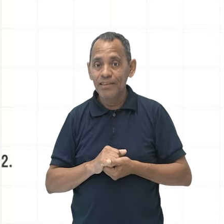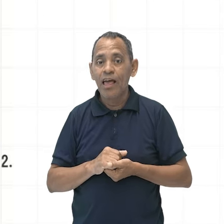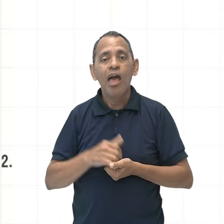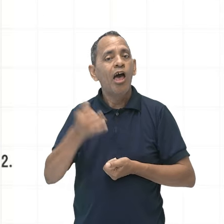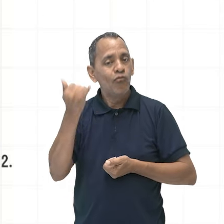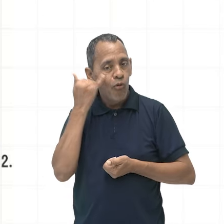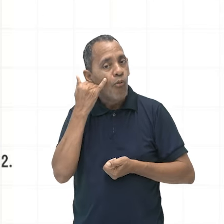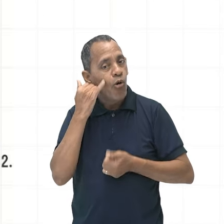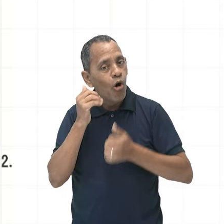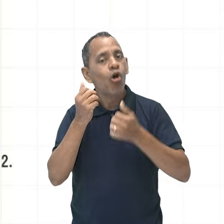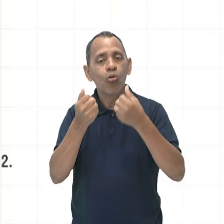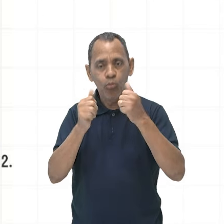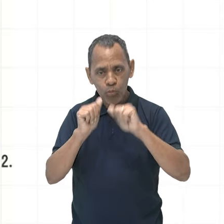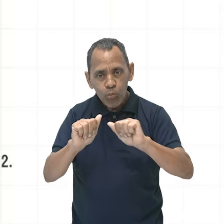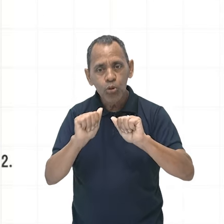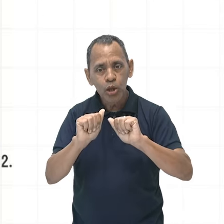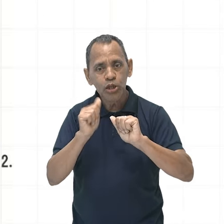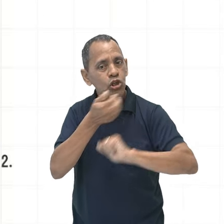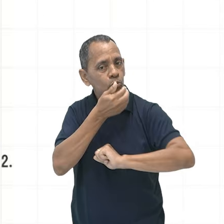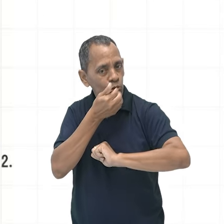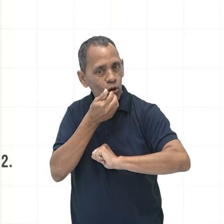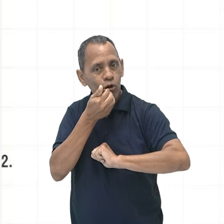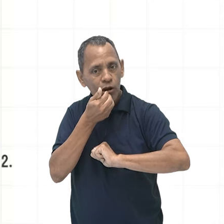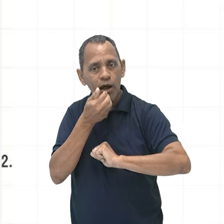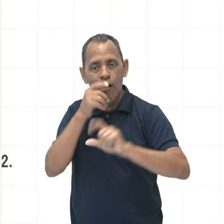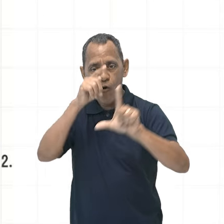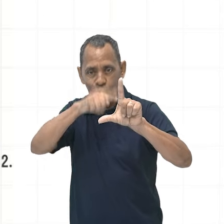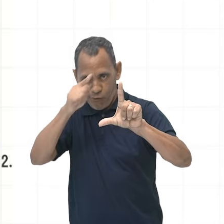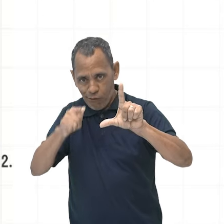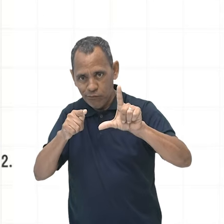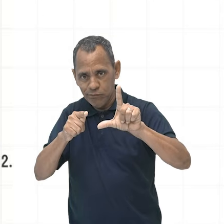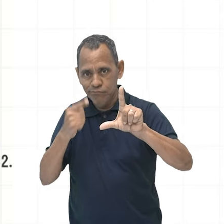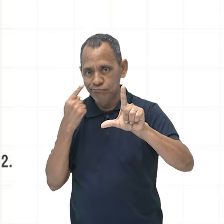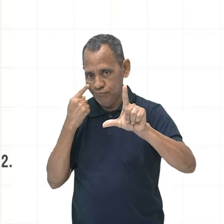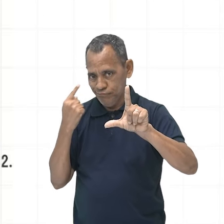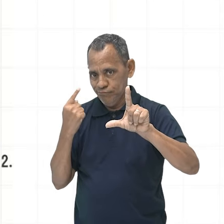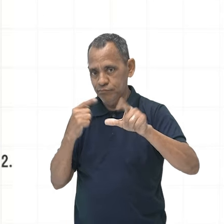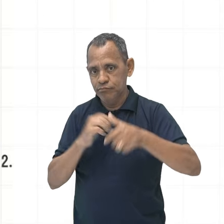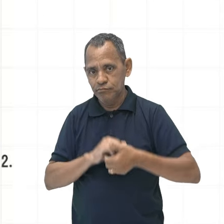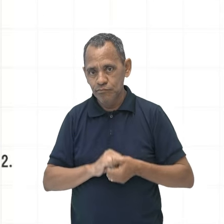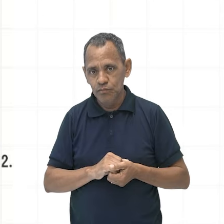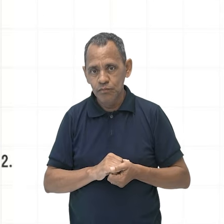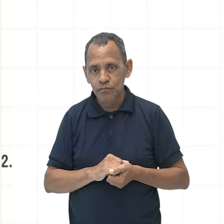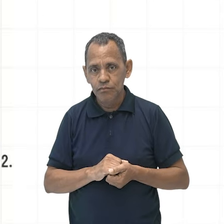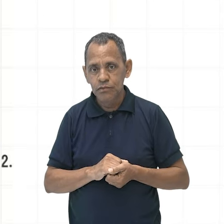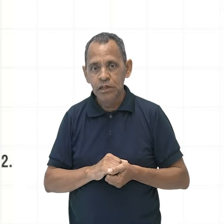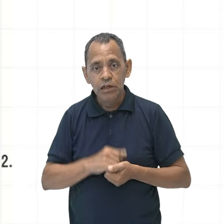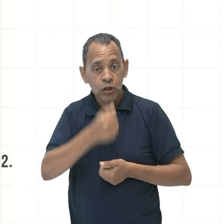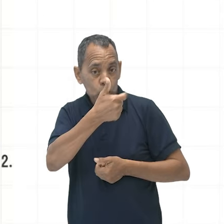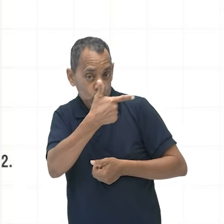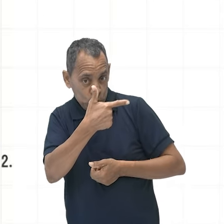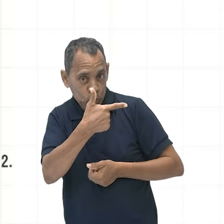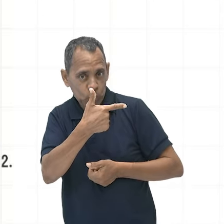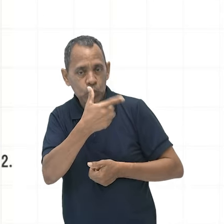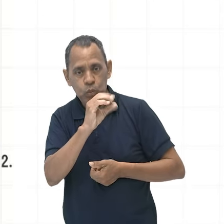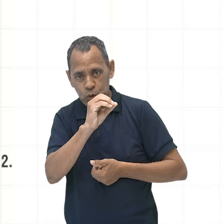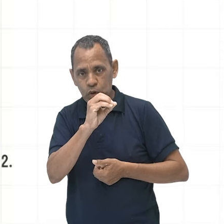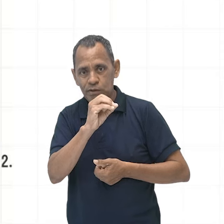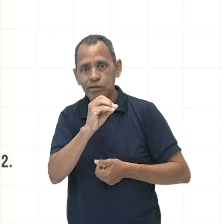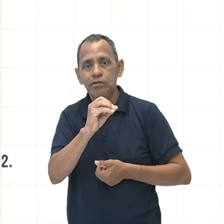informações que poderiam ser melhoradas aqui nesse gráfico, né? A gente está vendo aqui que 20% de exportação foi